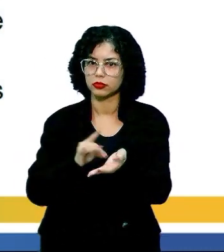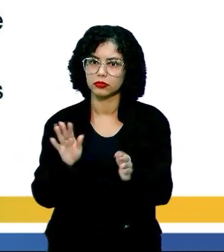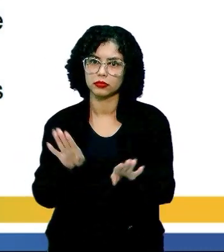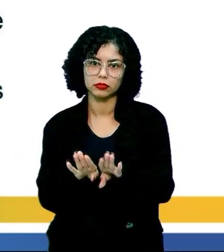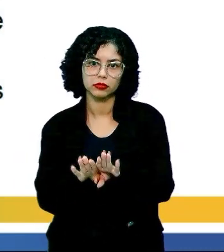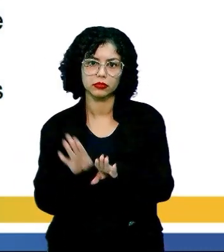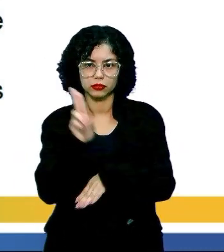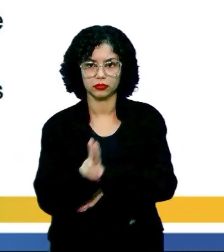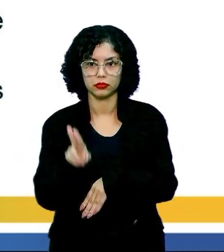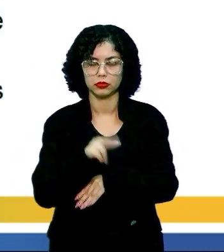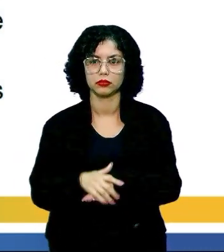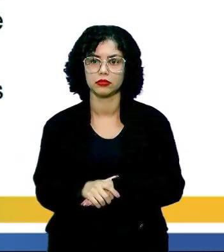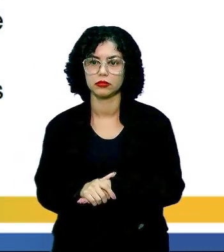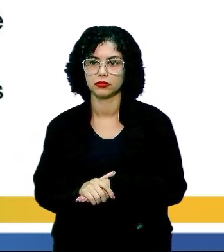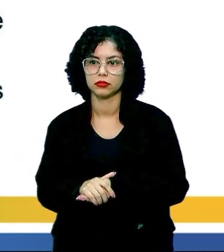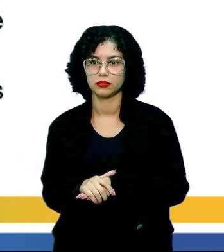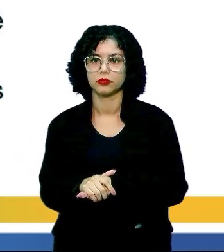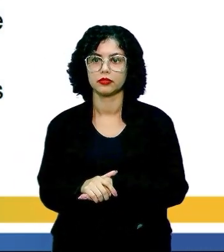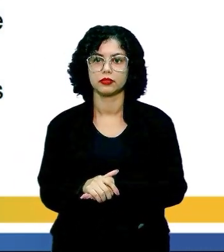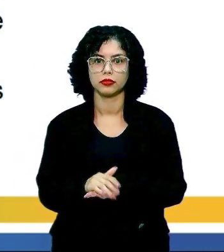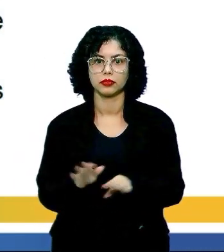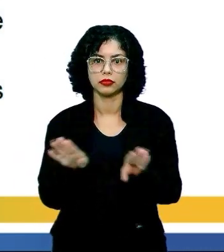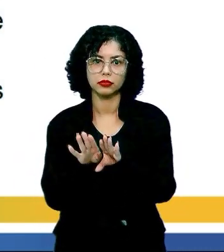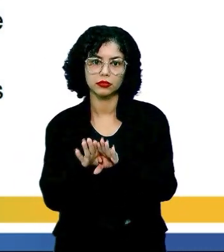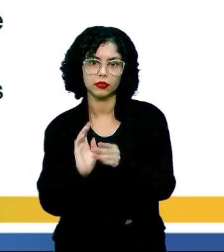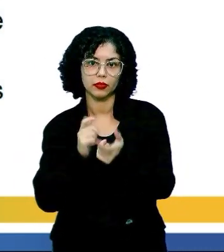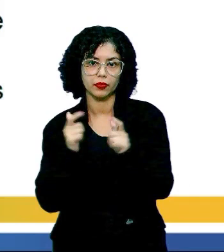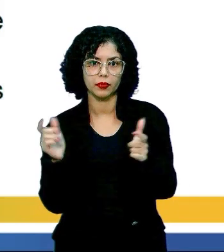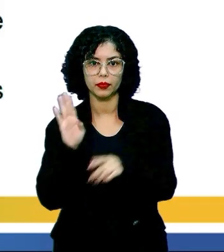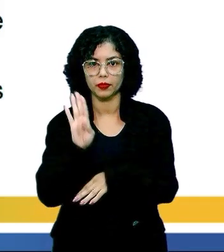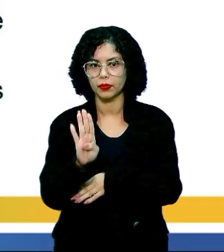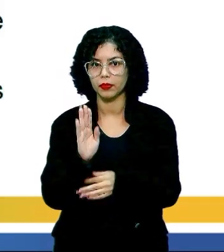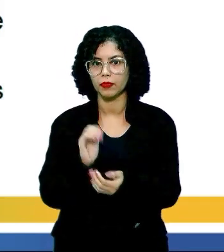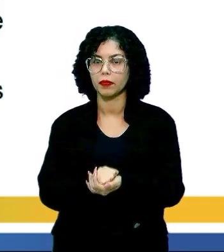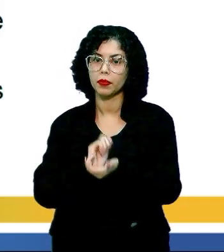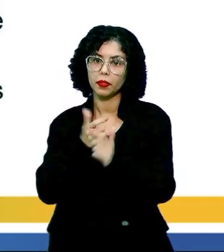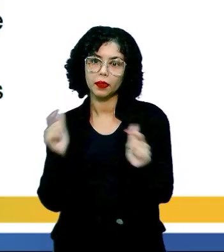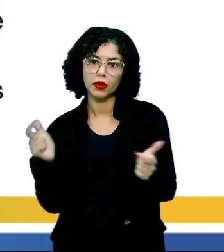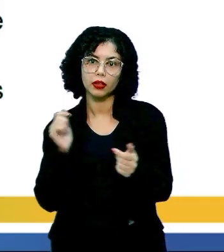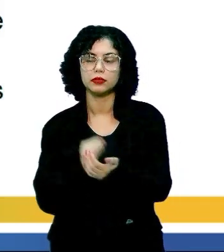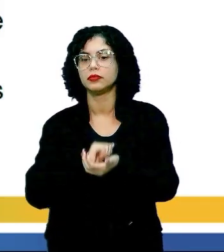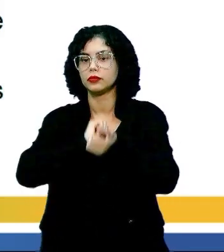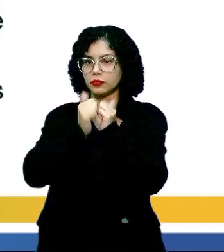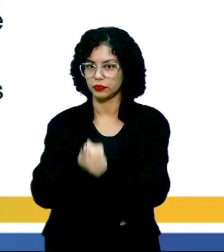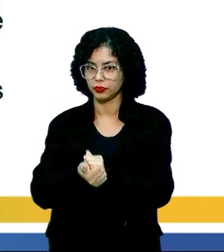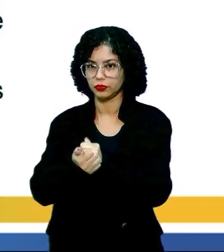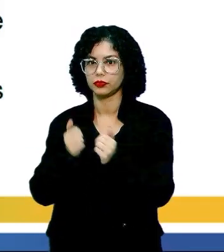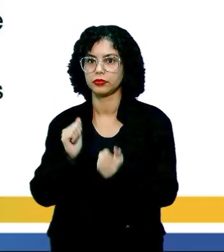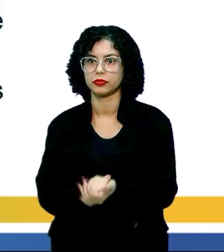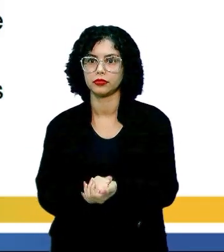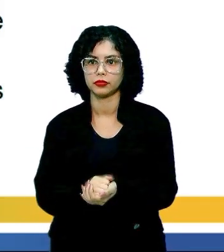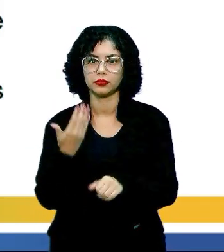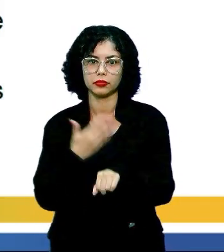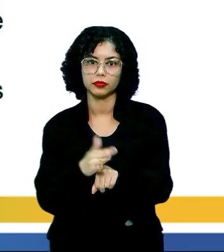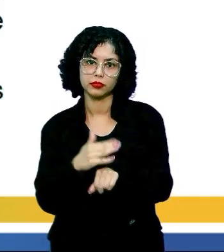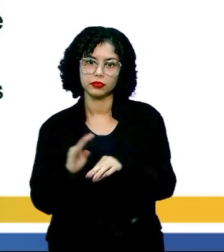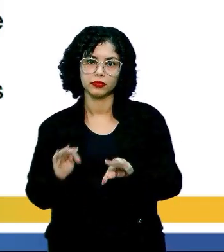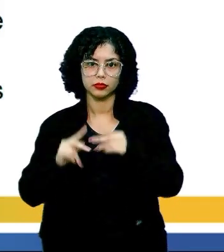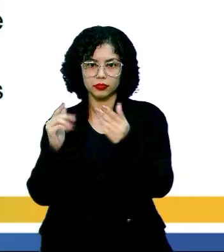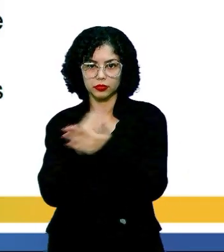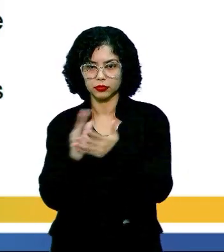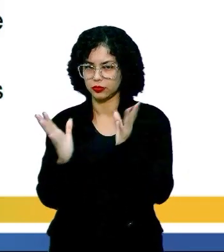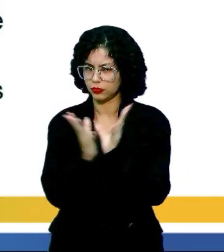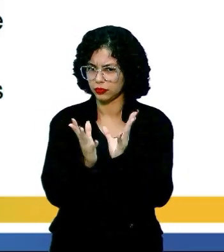concreto e usual tá bom permitiu a maior compreensão alternativa B permitiu uma maior compreensão de esportes